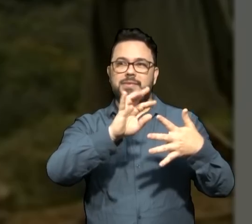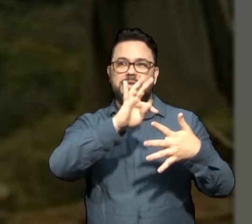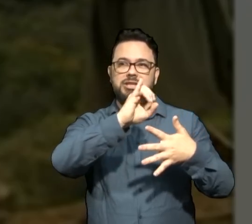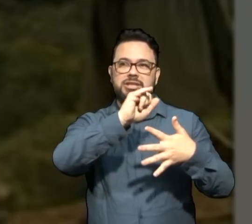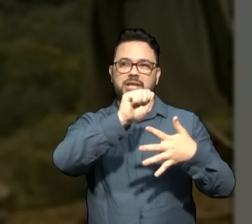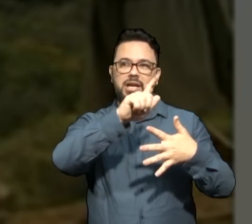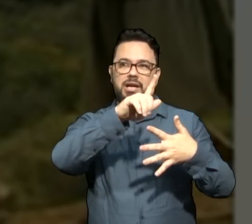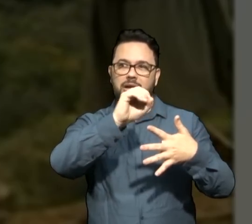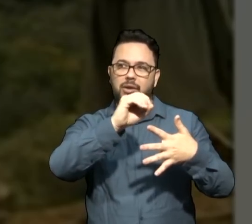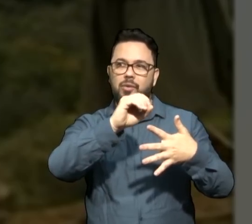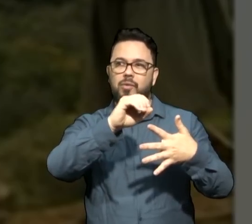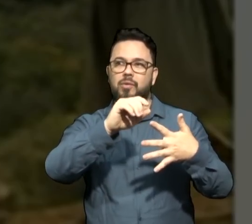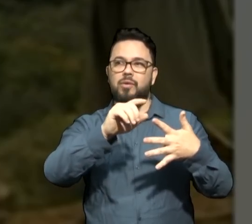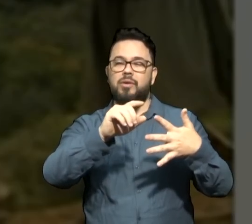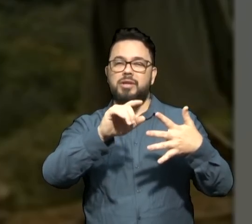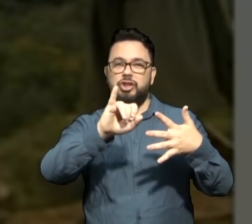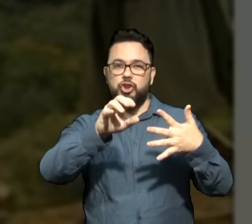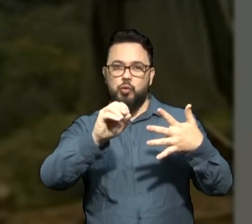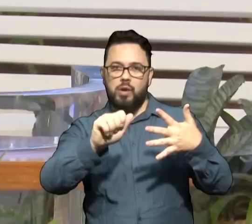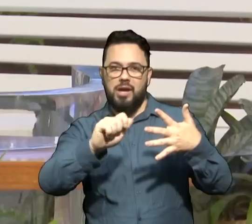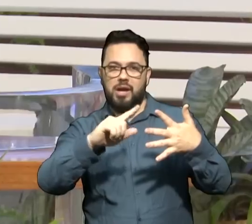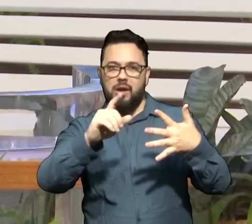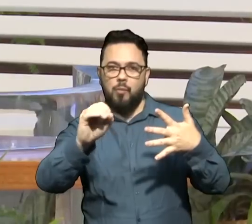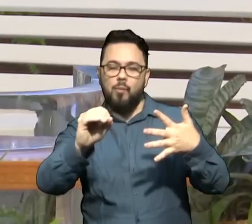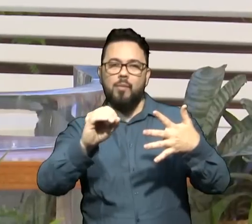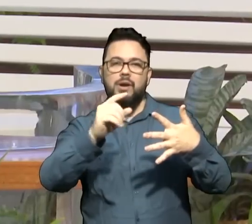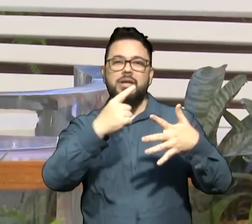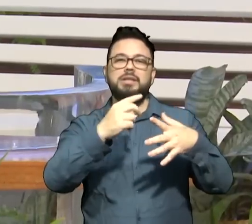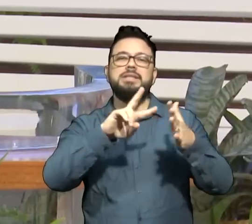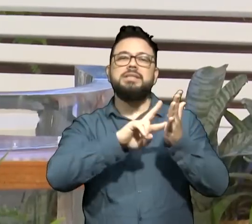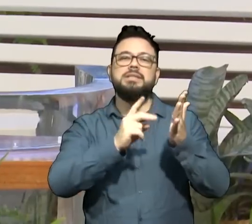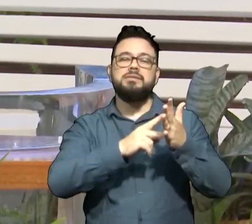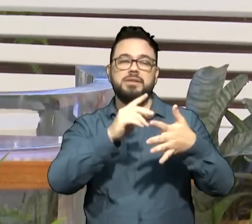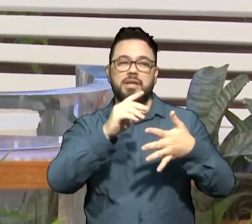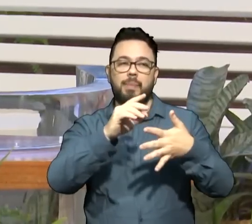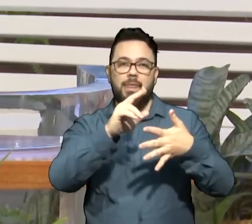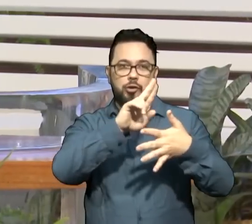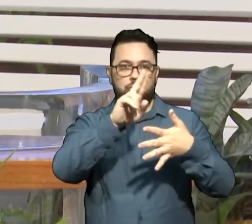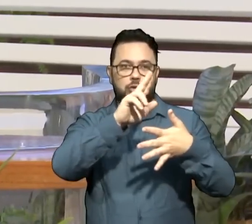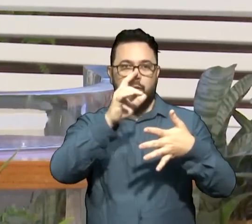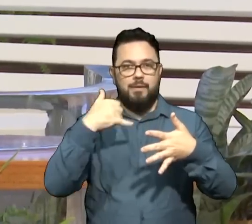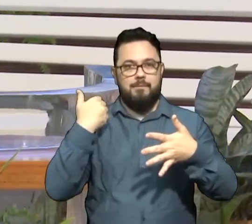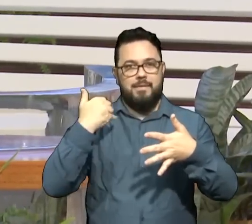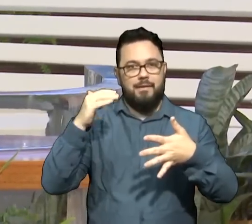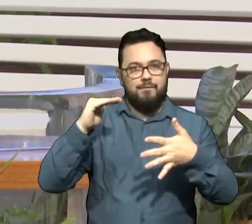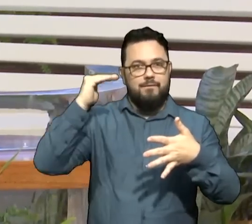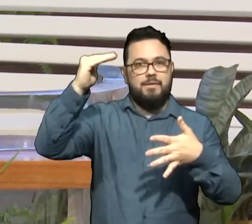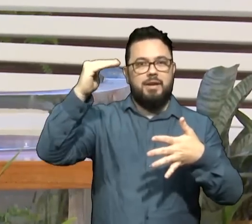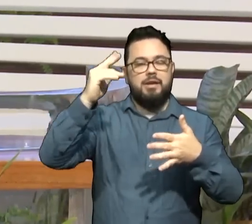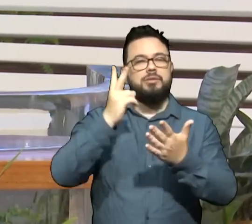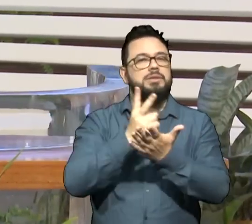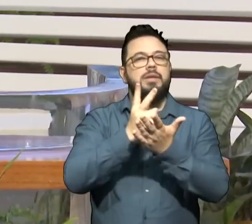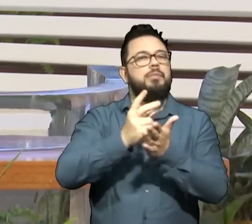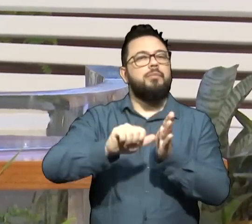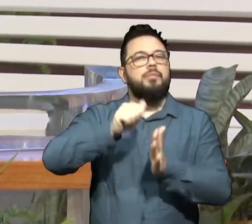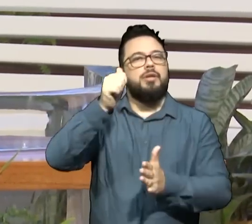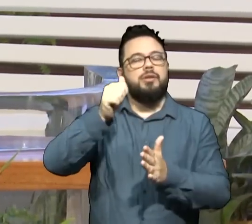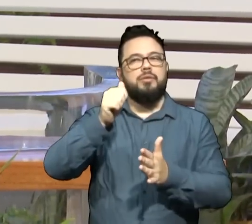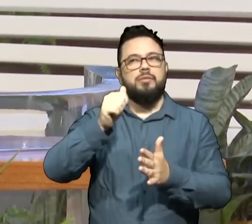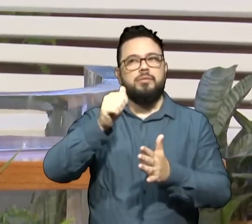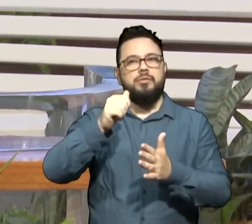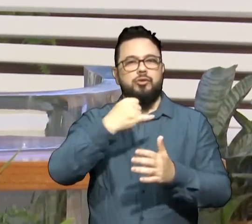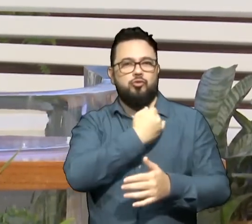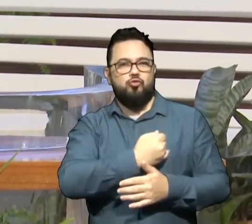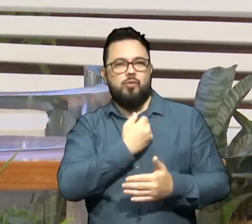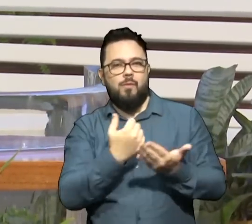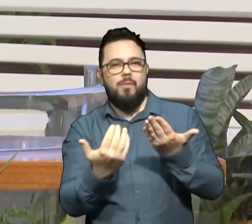irmão é que Tiago era mais velho porque na na cultura da época o nome do mais velho sempre vinha na dianteira então João era mais novo